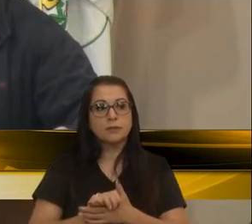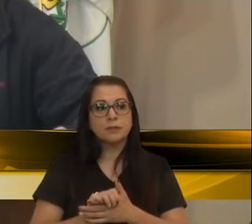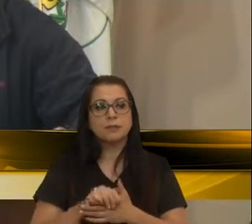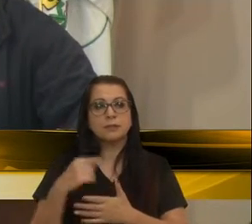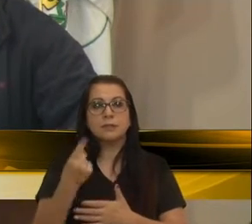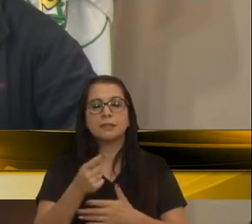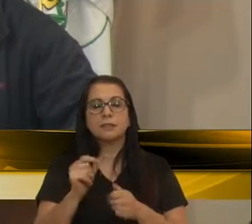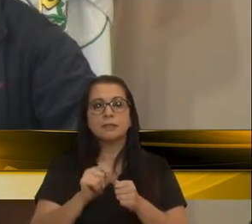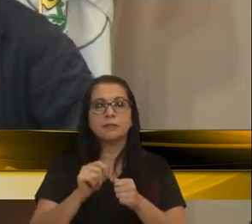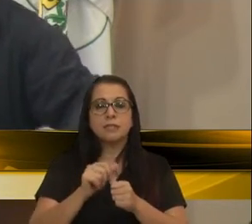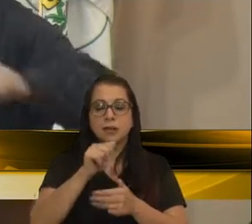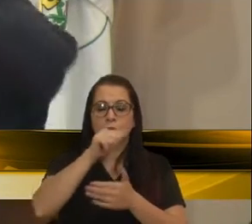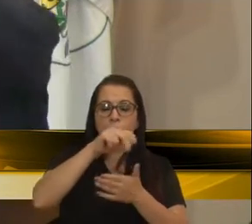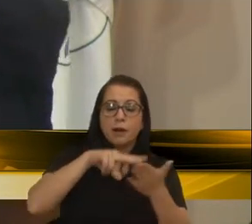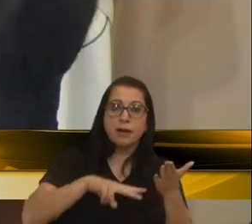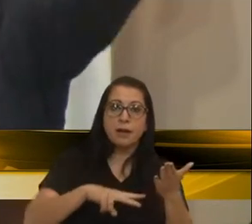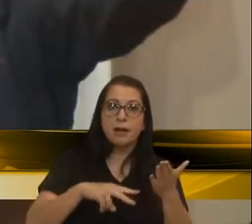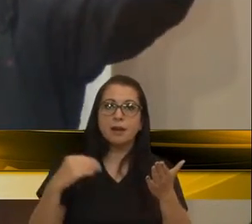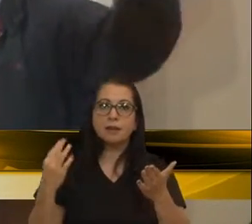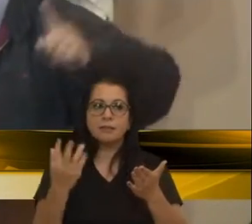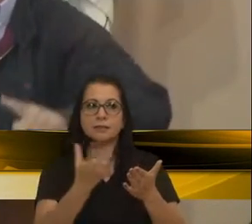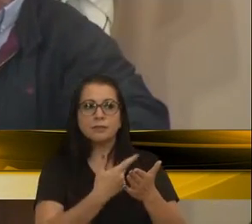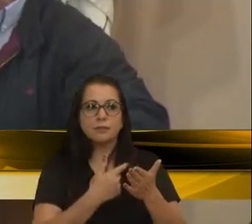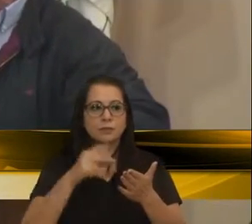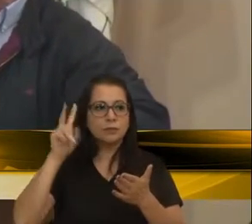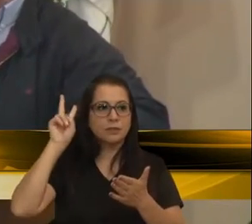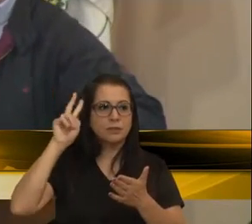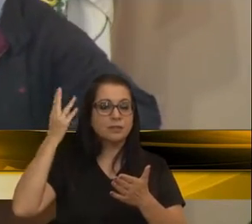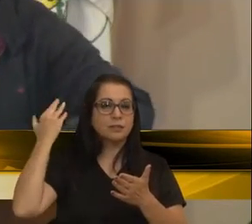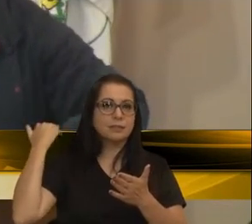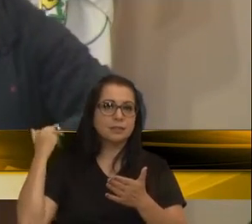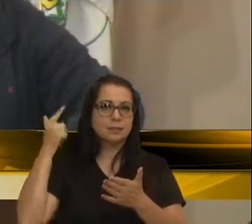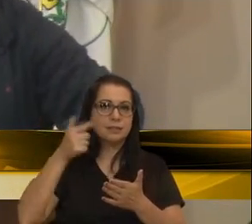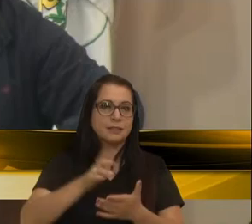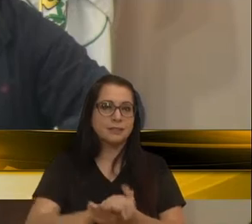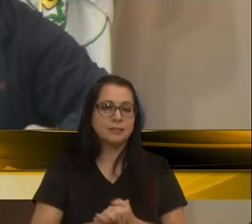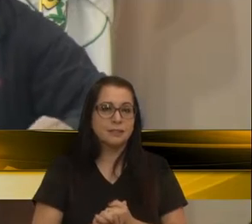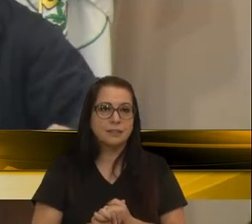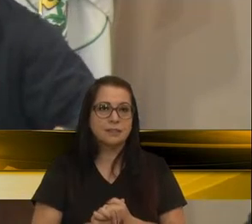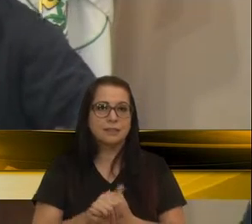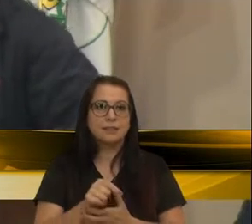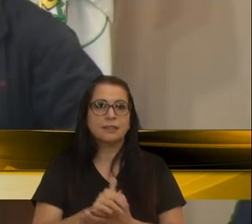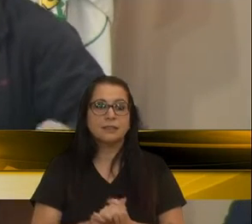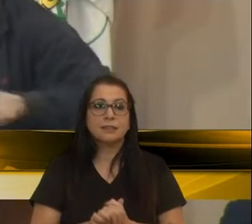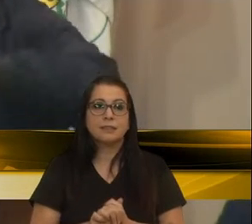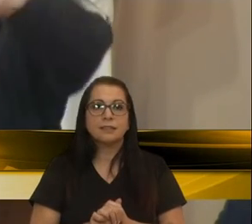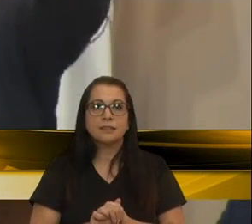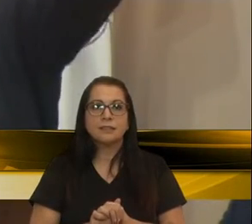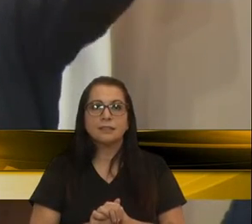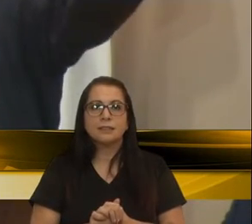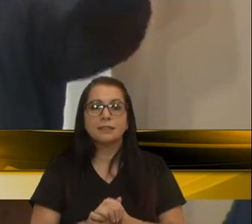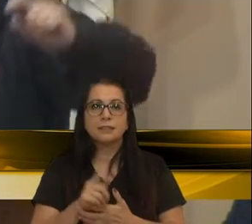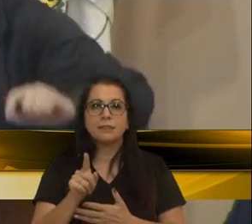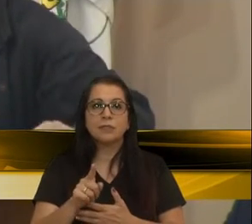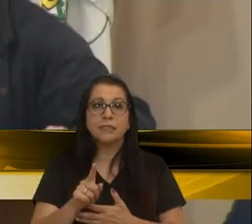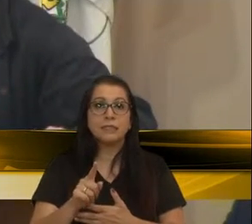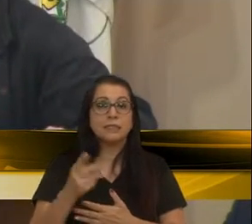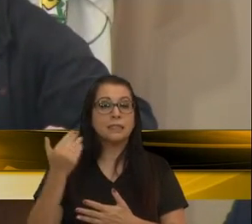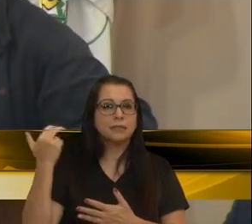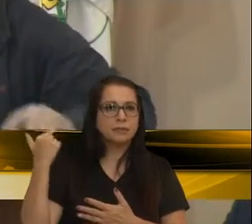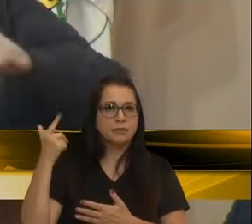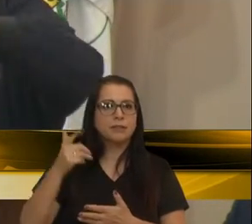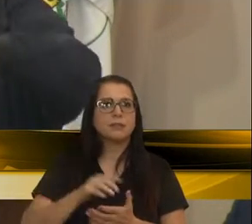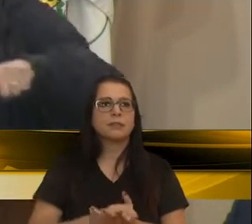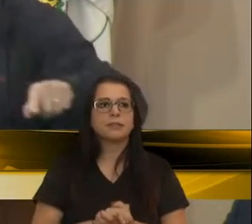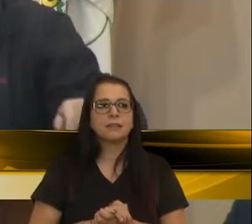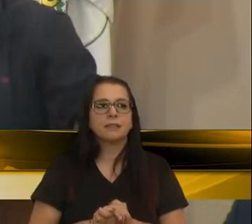deveria fazer uma análise de todo o histórico para entender o que está acontecendo hoje, isto é, olhar lá para trás,